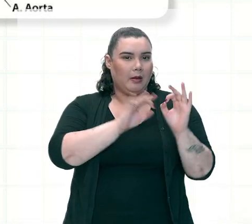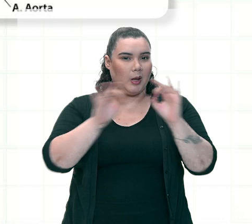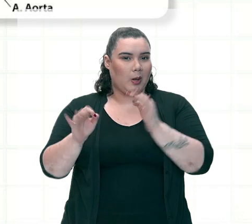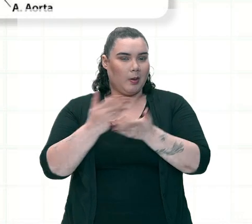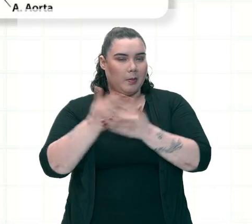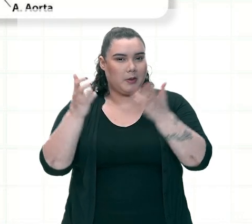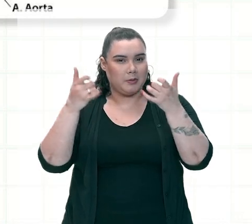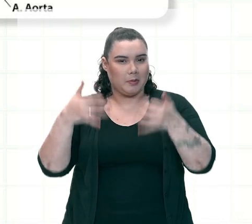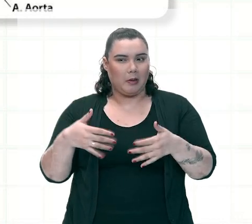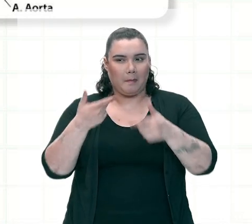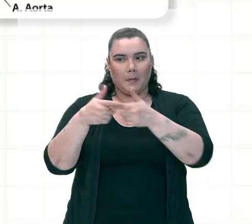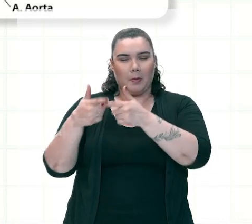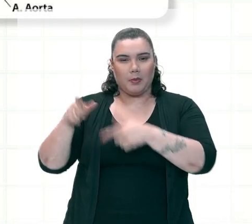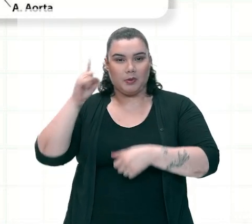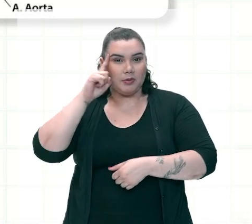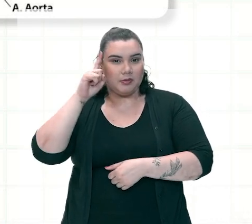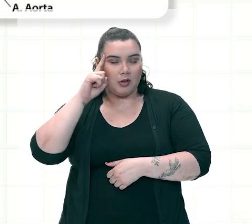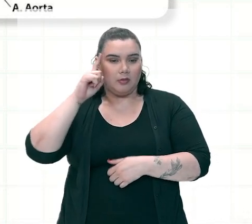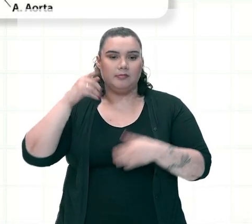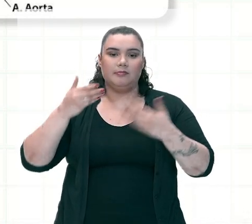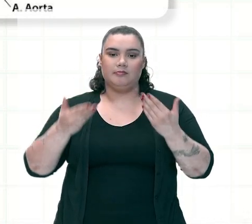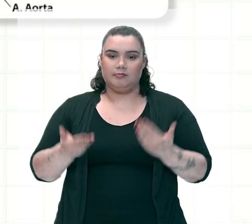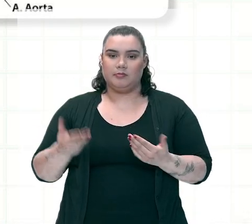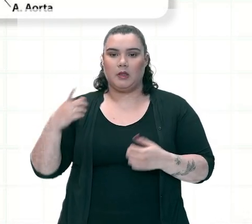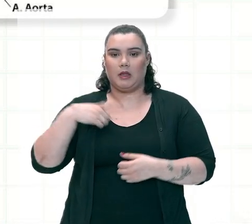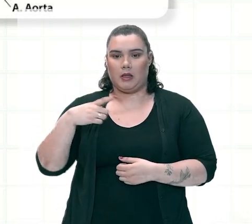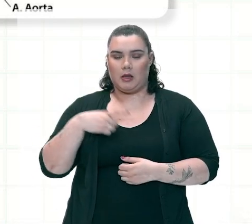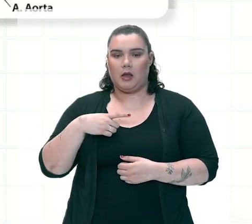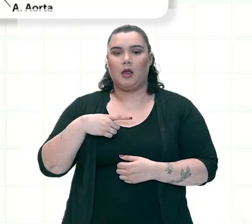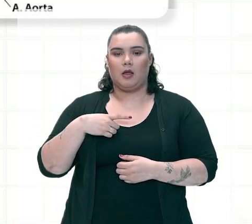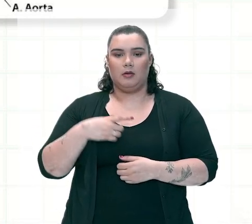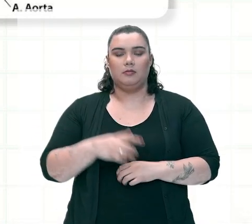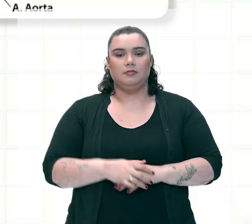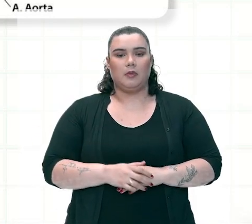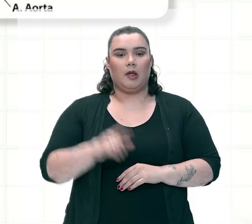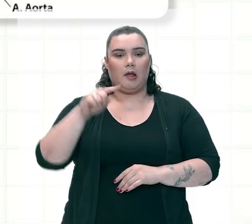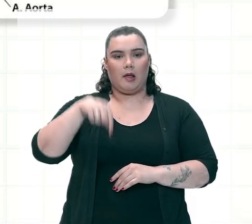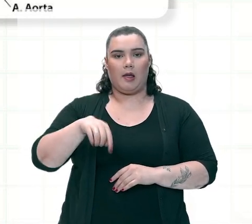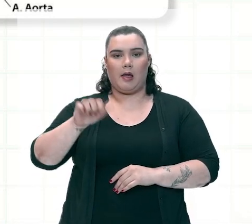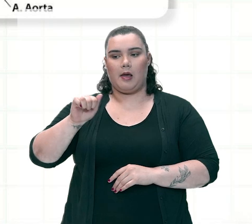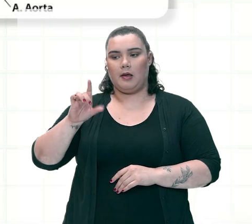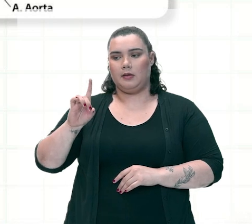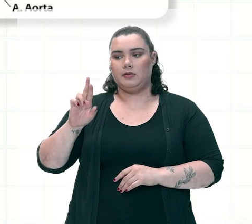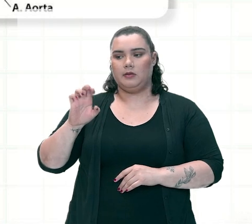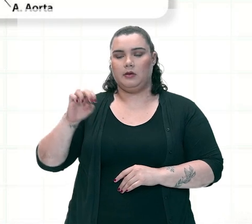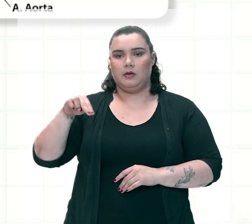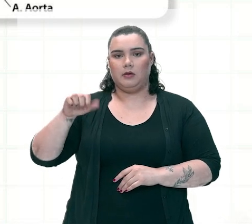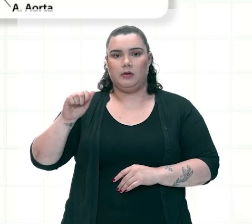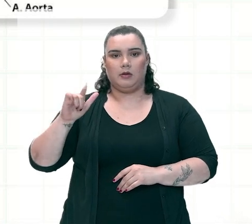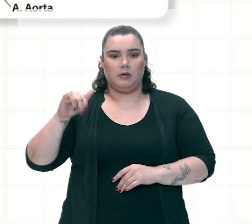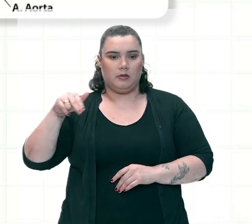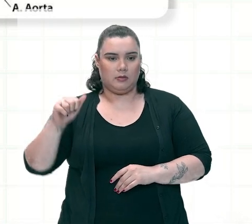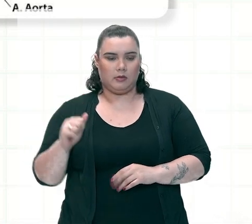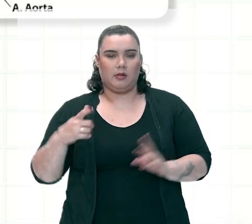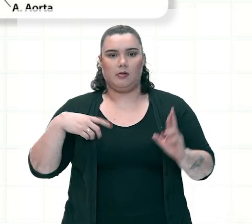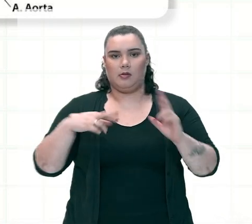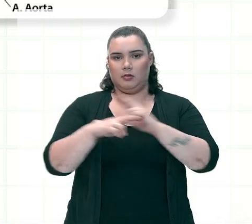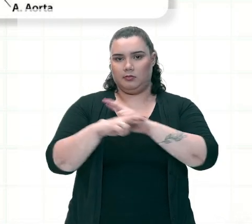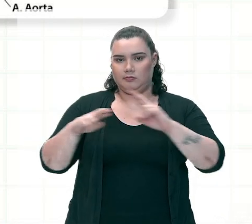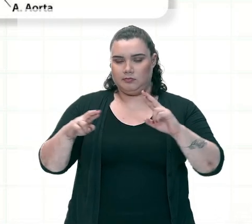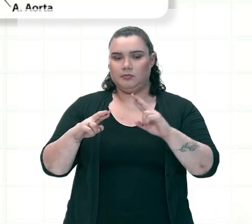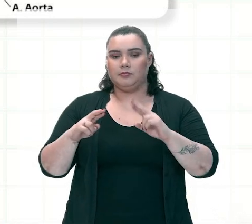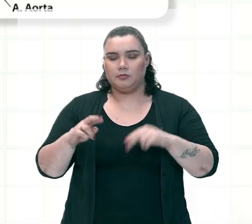estresse no dia a dia. Então olha aí, nós vamos ter esse hormônio, né, que é a adrenalina, que vai estar relacionado com